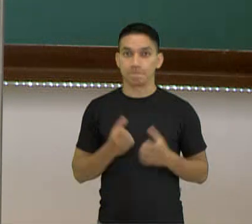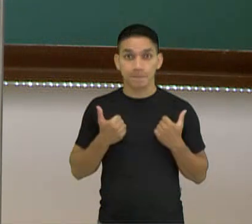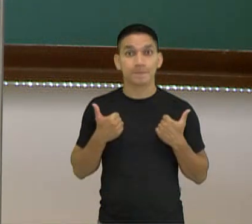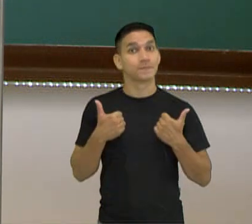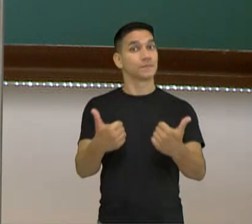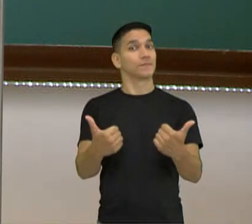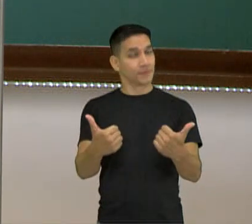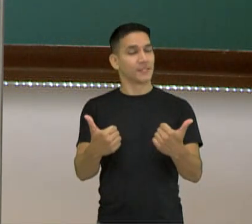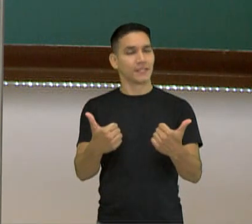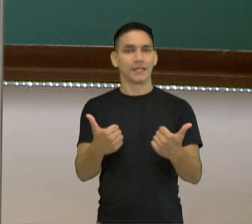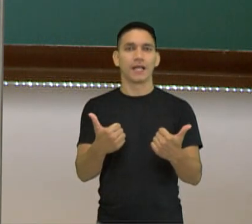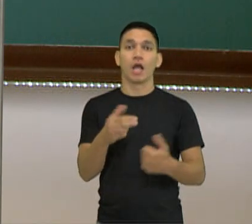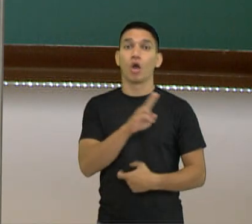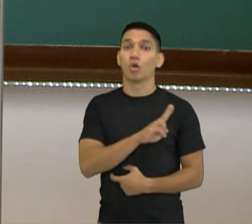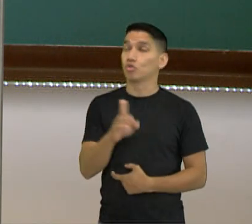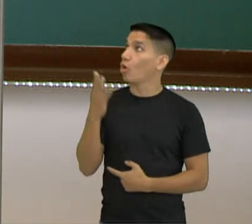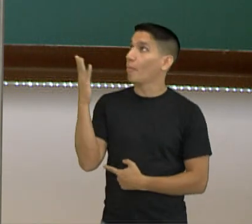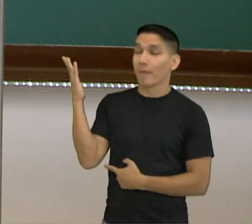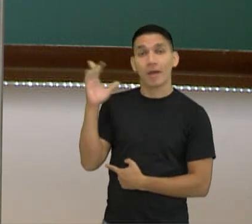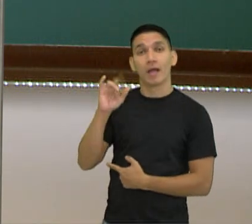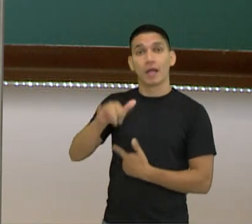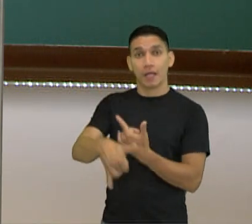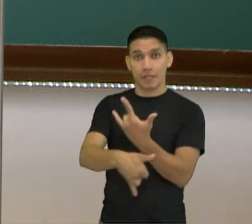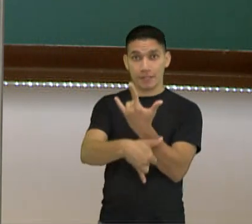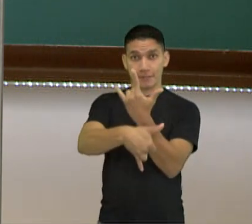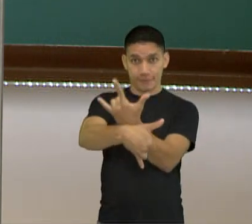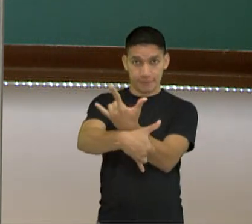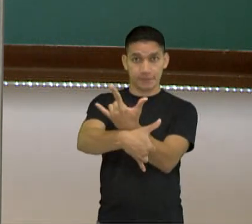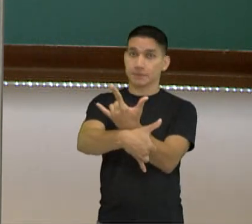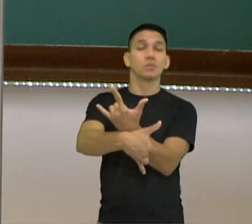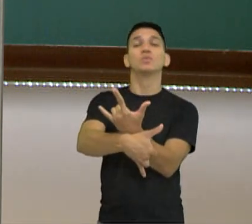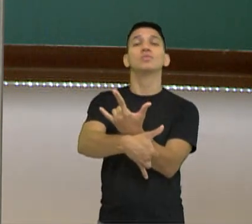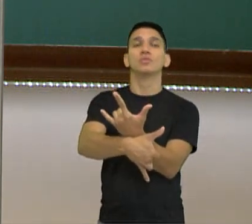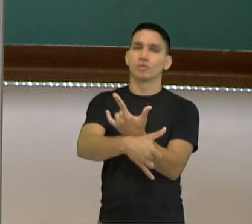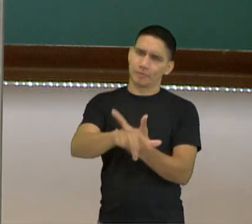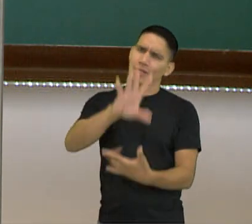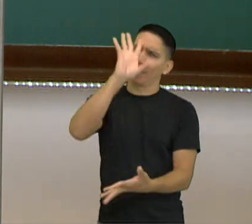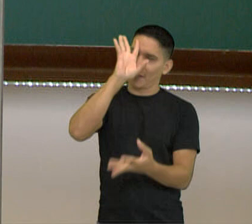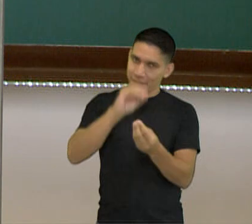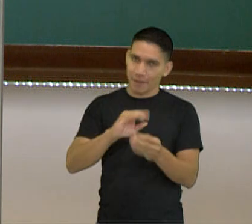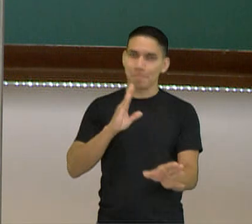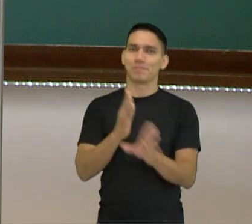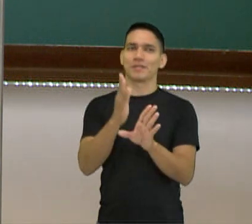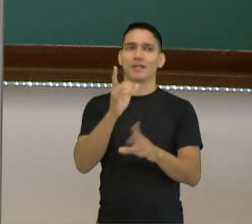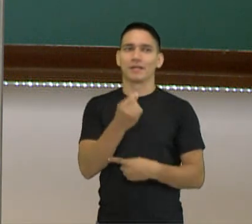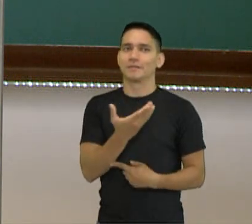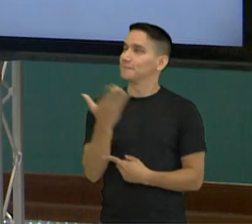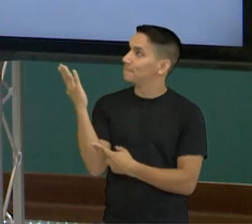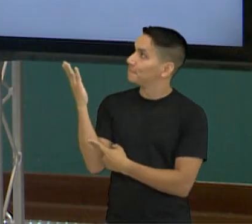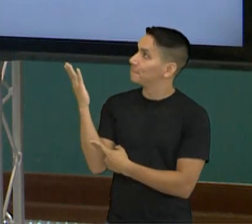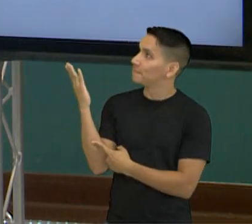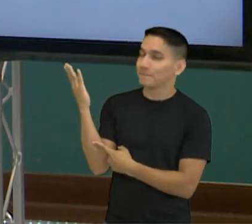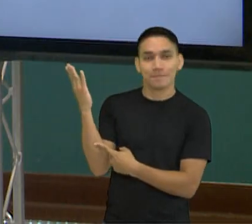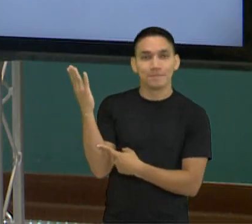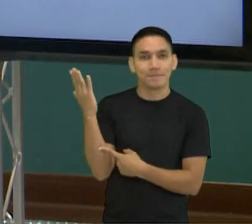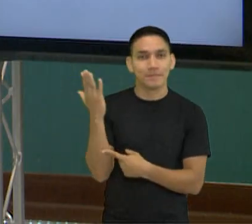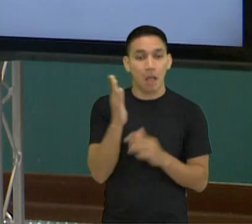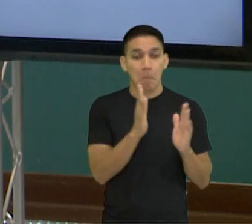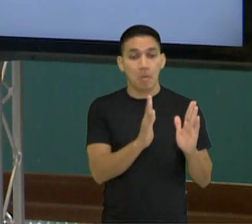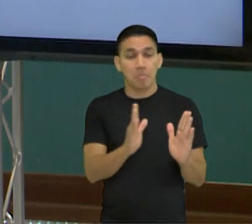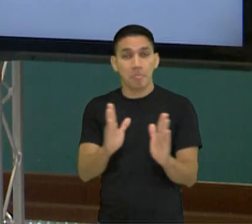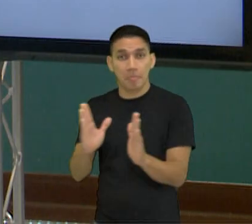Muito bem, o nome desta substância isooctano você descobriu e a sua fórmula